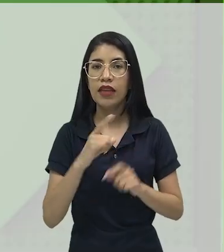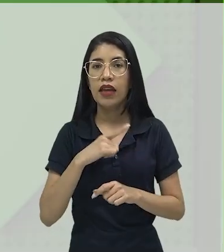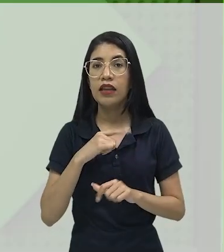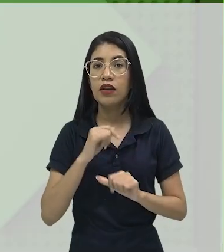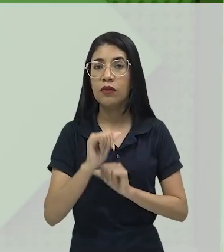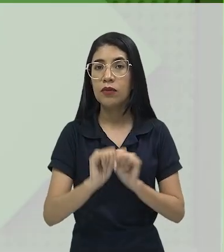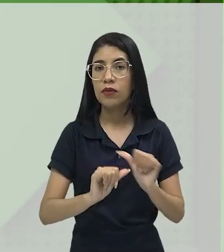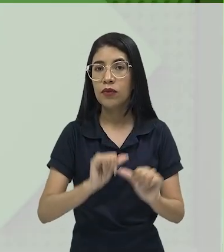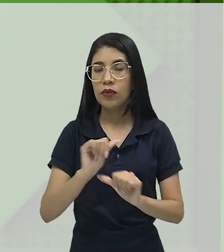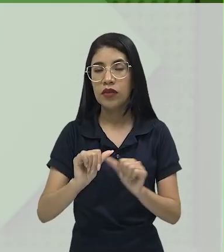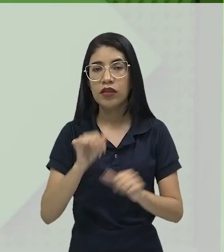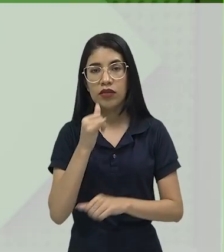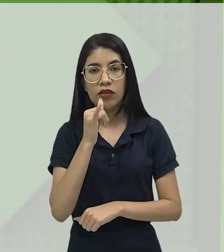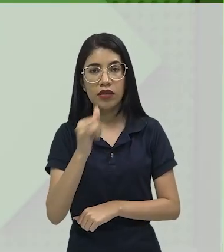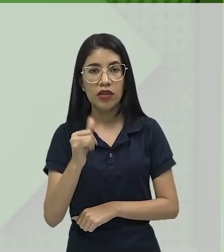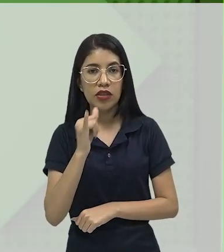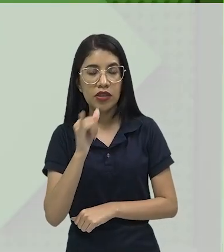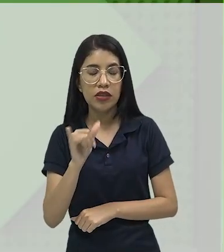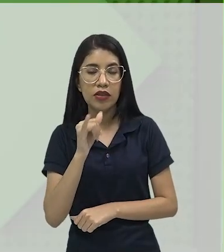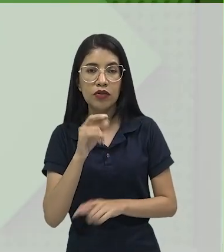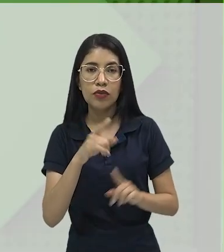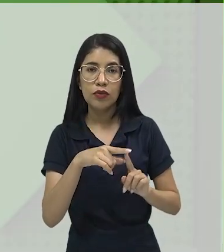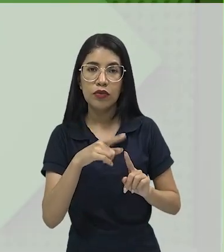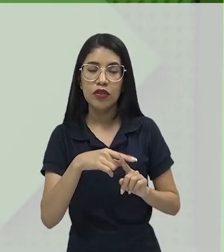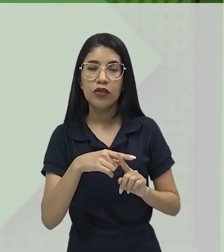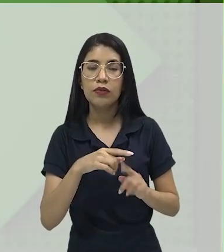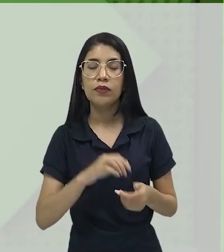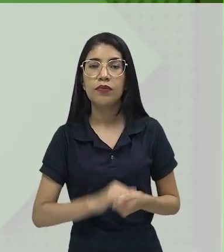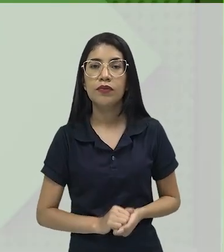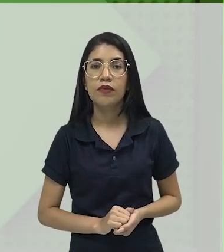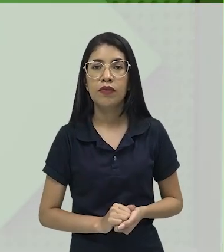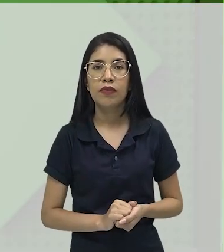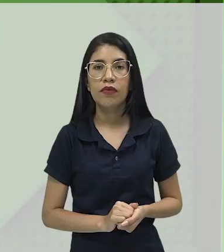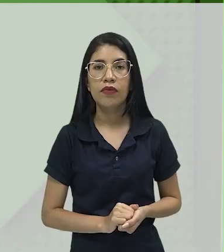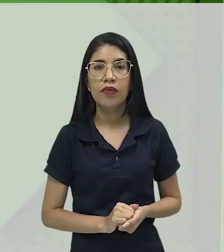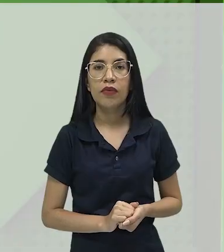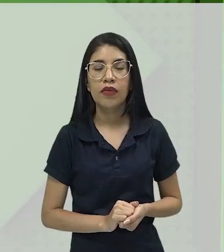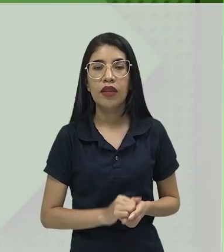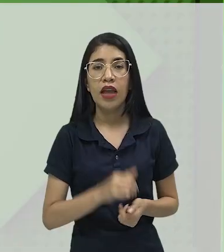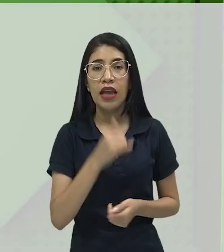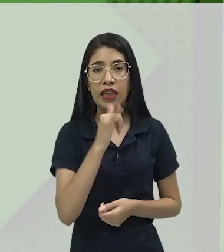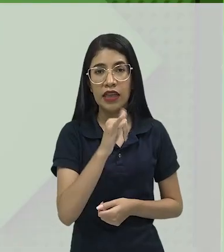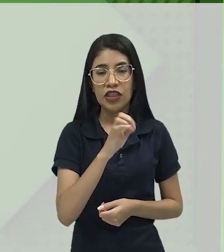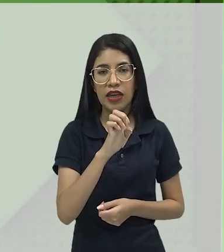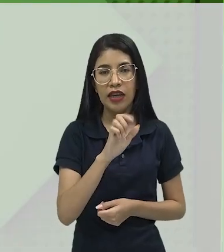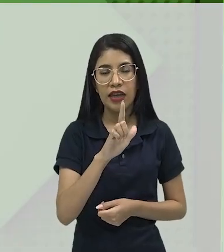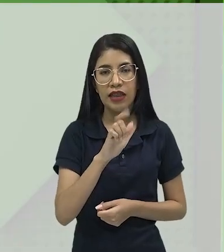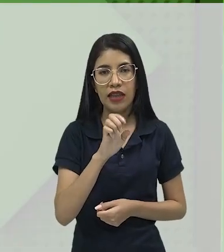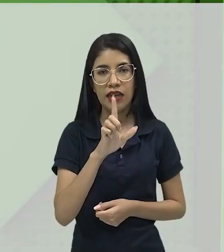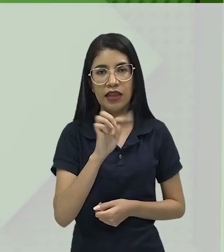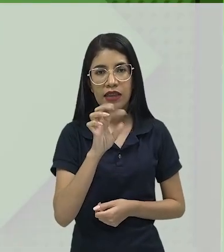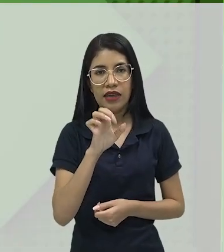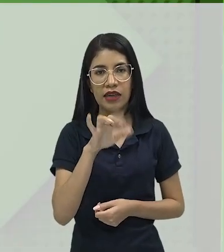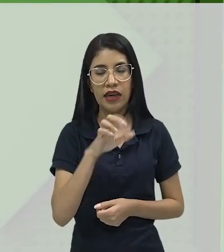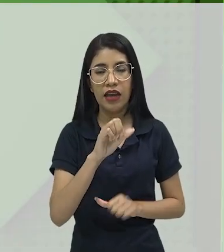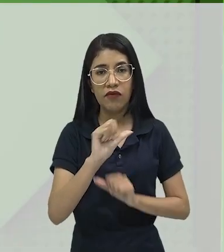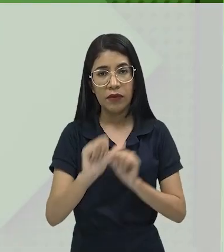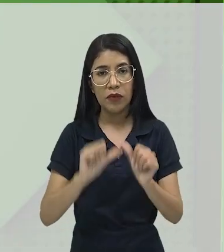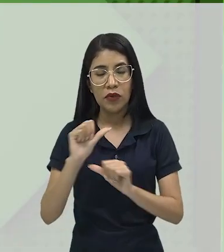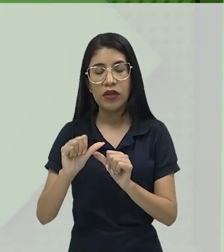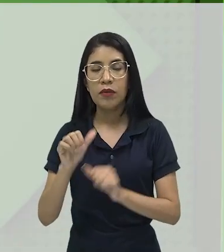de energia, né? Nós temos aí a energia elétrica sendo transformada em